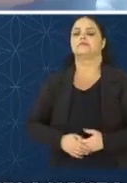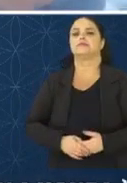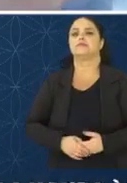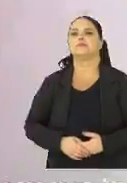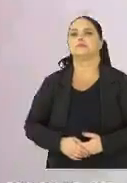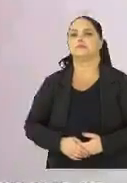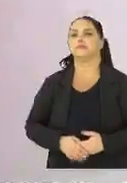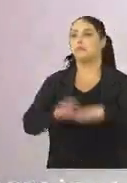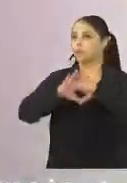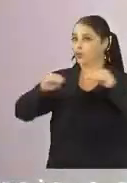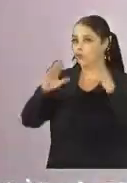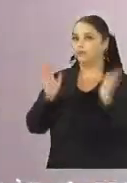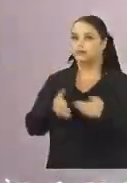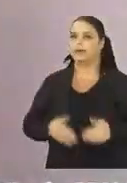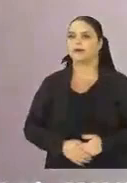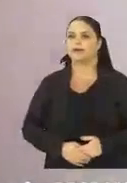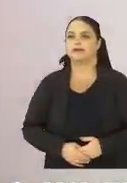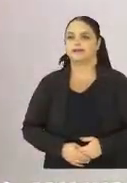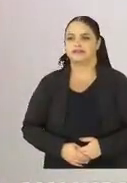eu